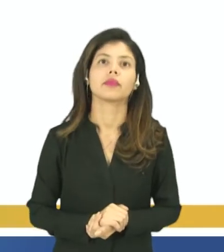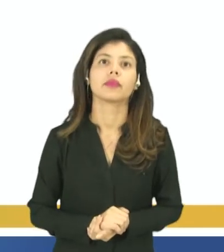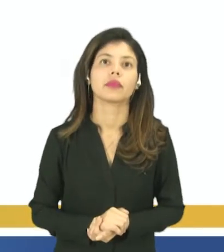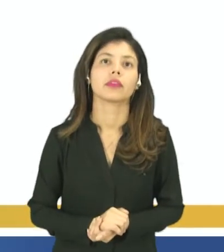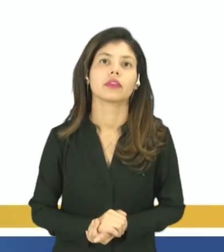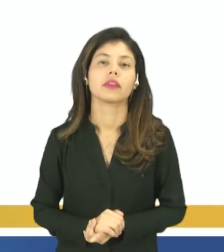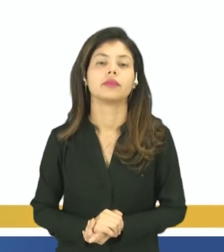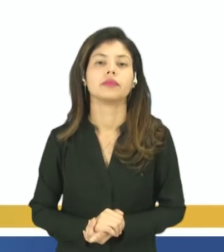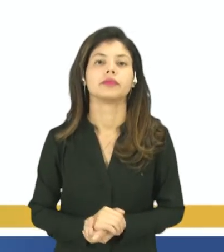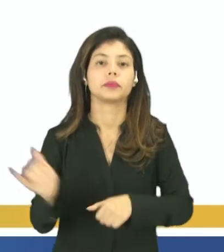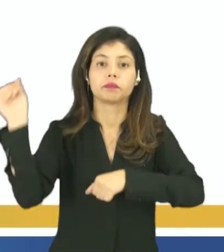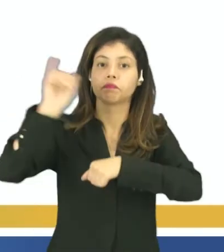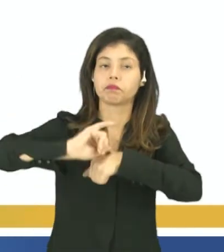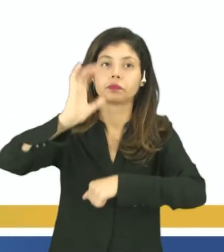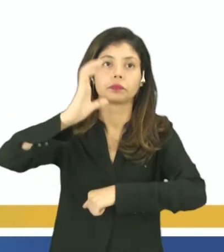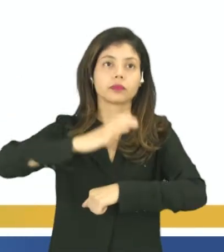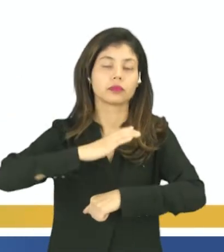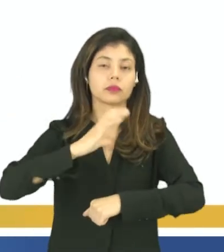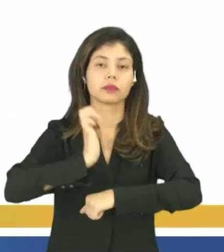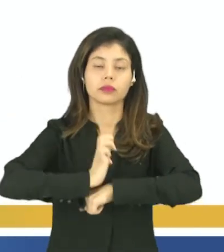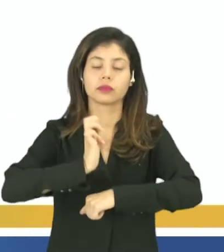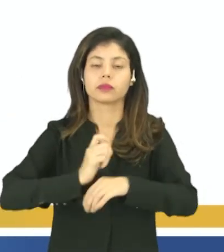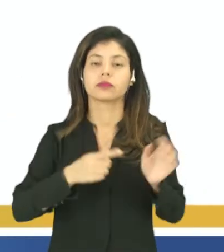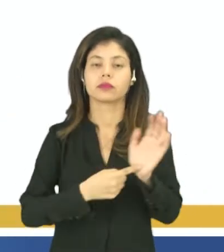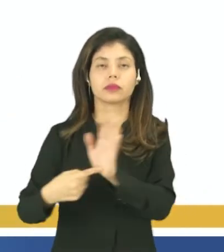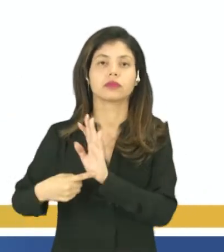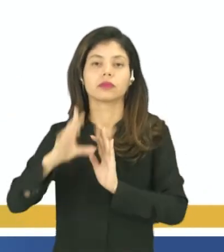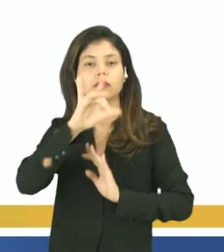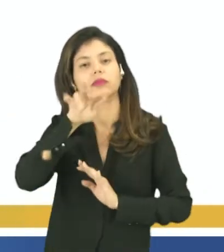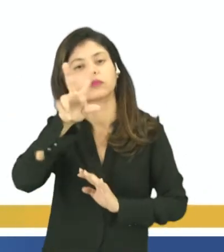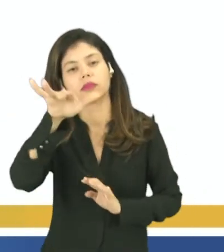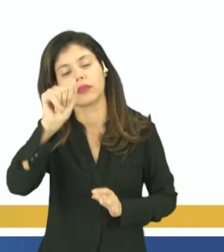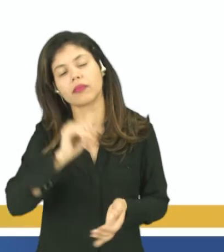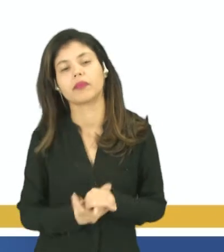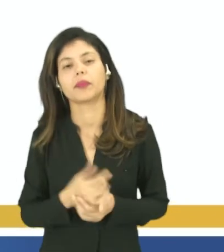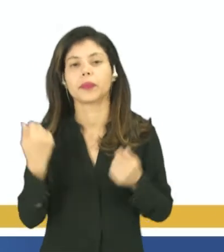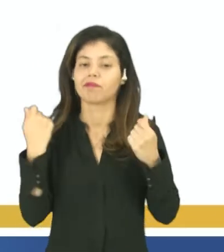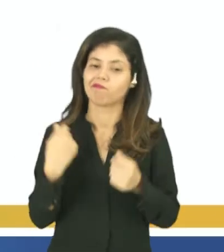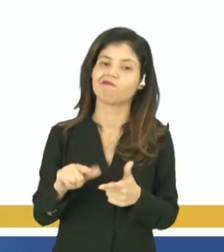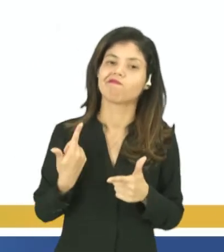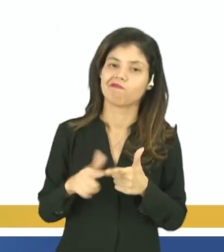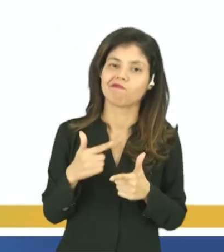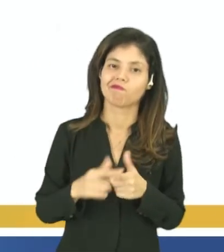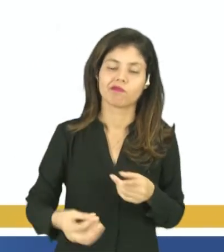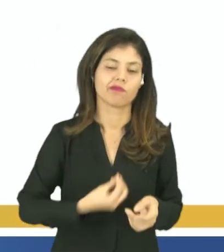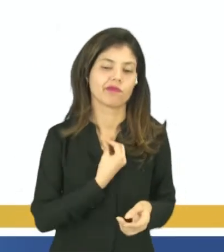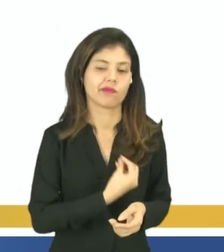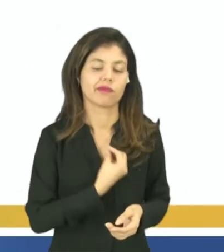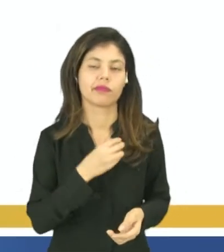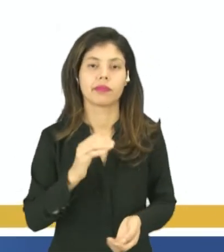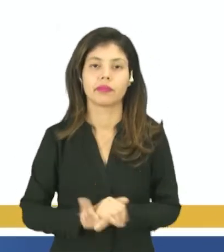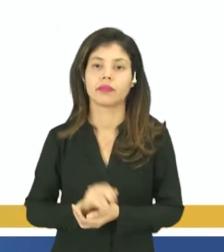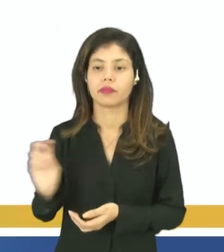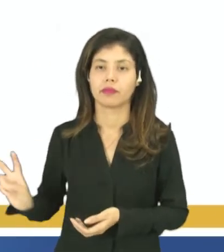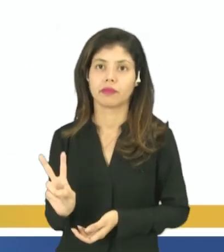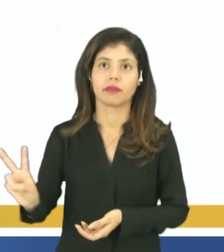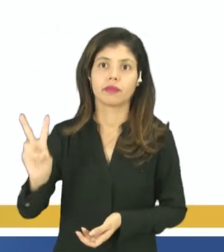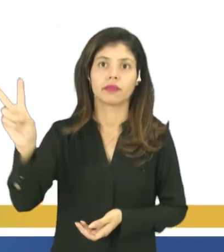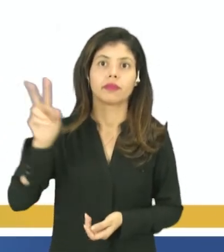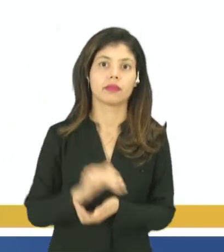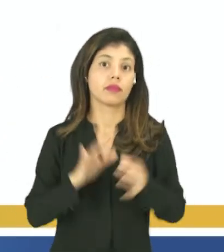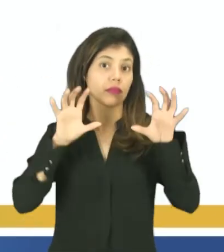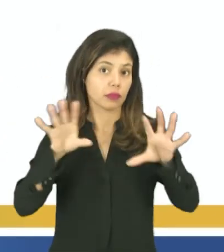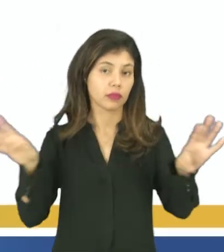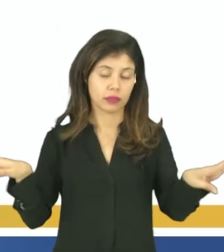a população do estado se viu, digamos assim, prejudicada com a presença dos venezuelanos, assim